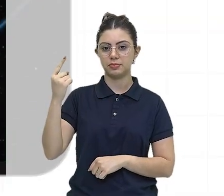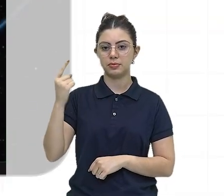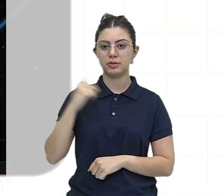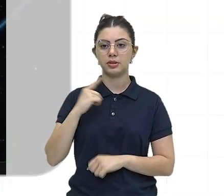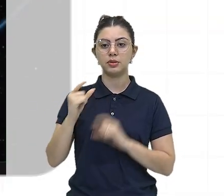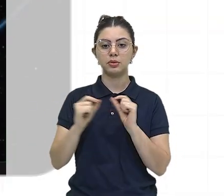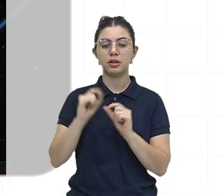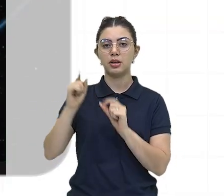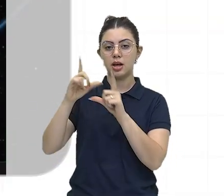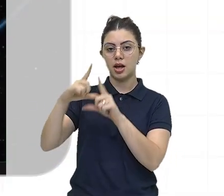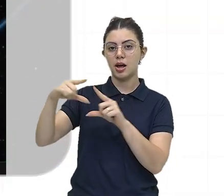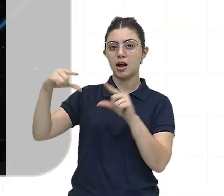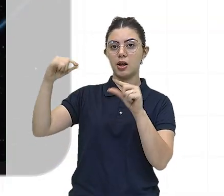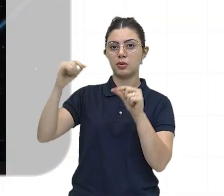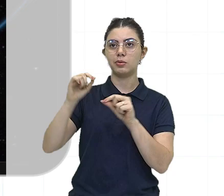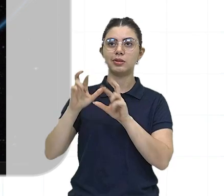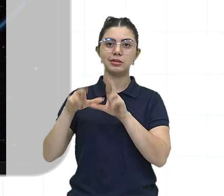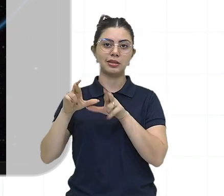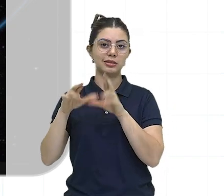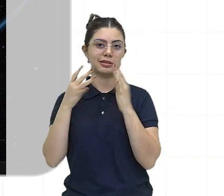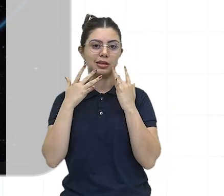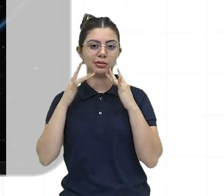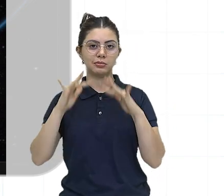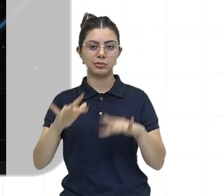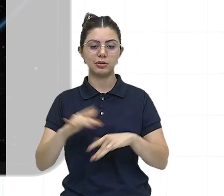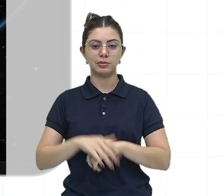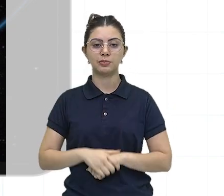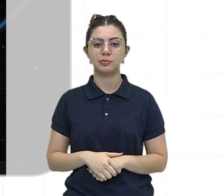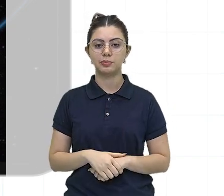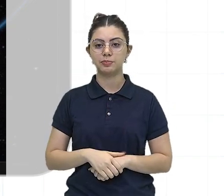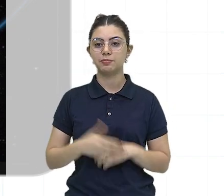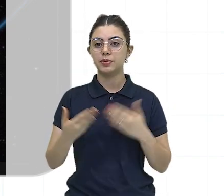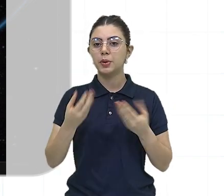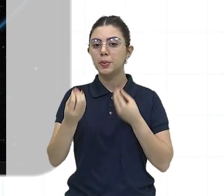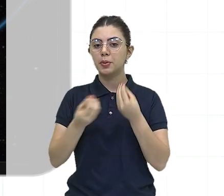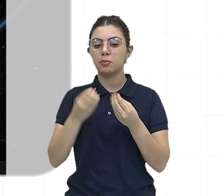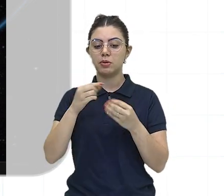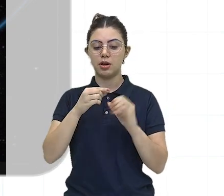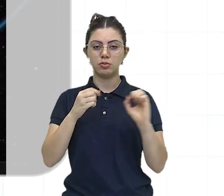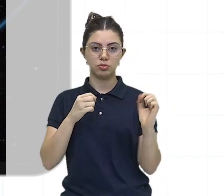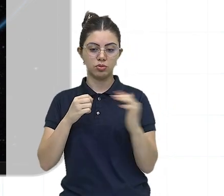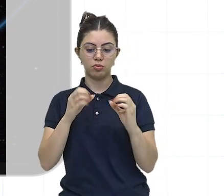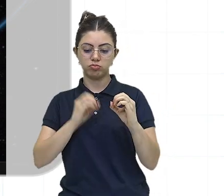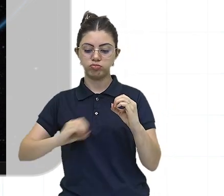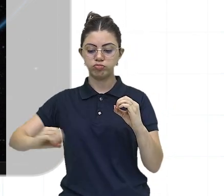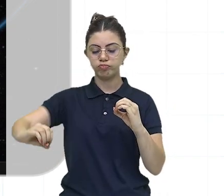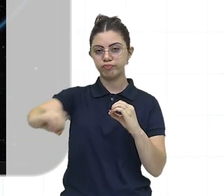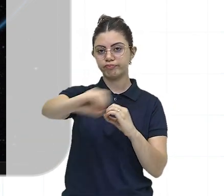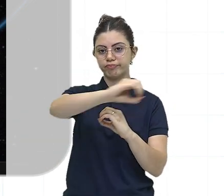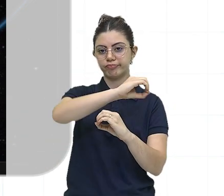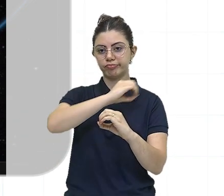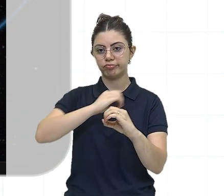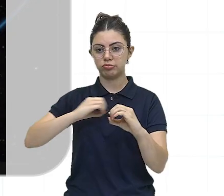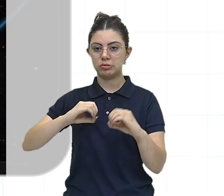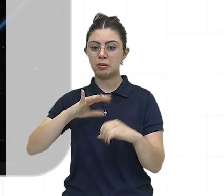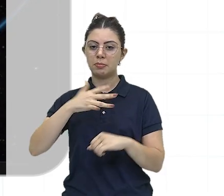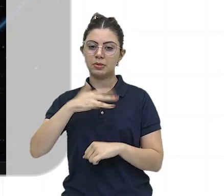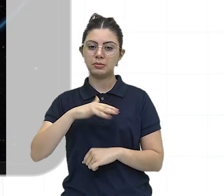satélite natural. Aí temos então a órbita que o nosso planeta faz ao redor do Sol e uma média